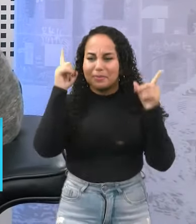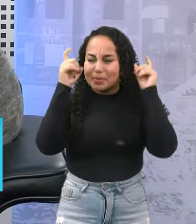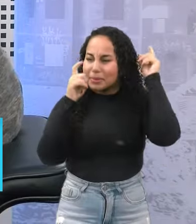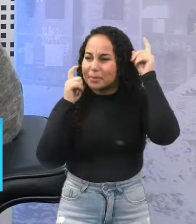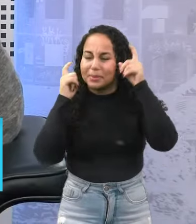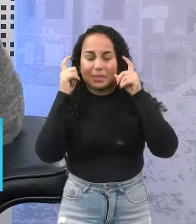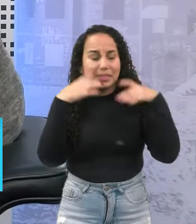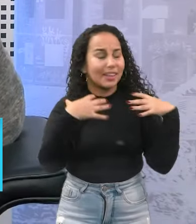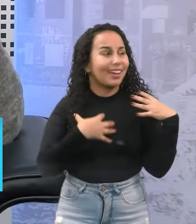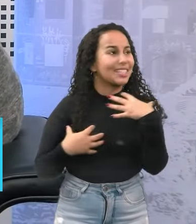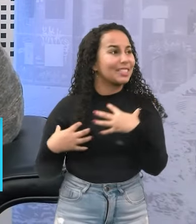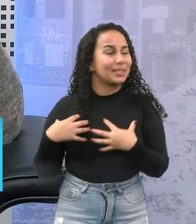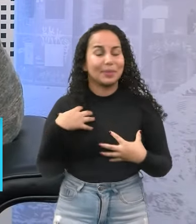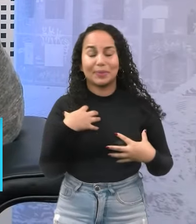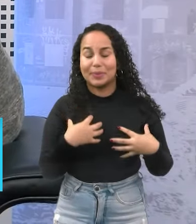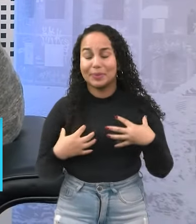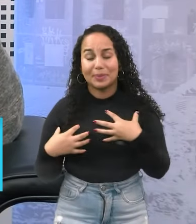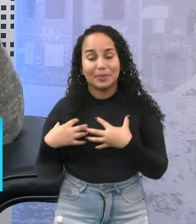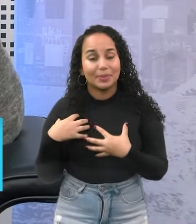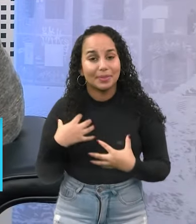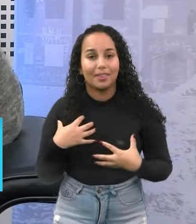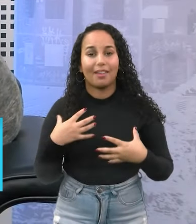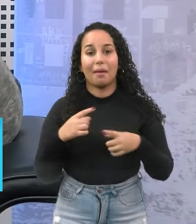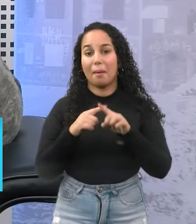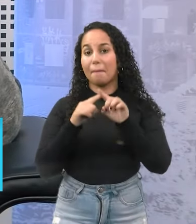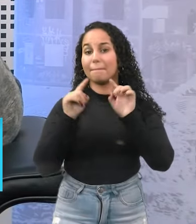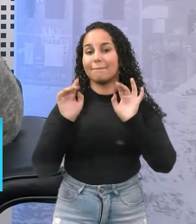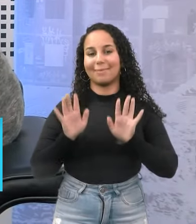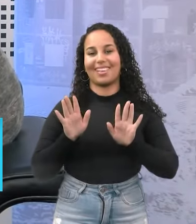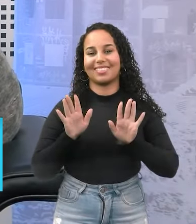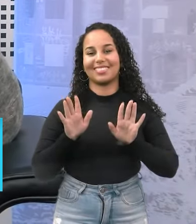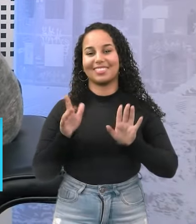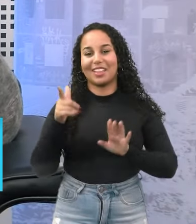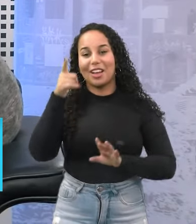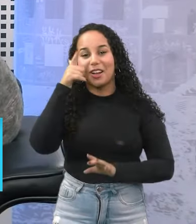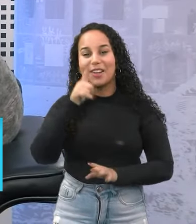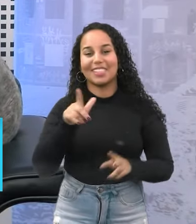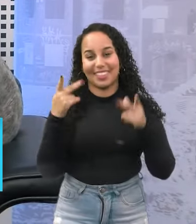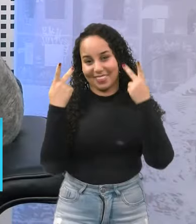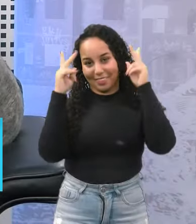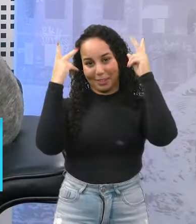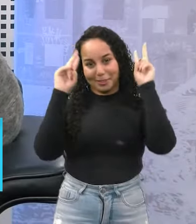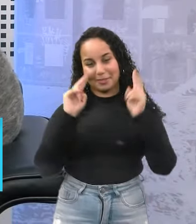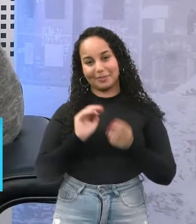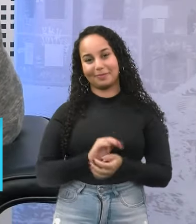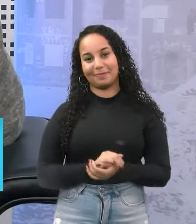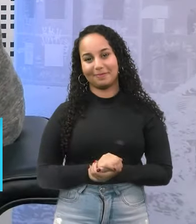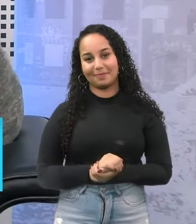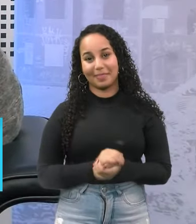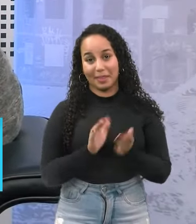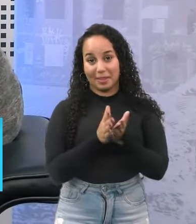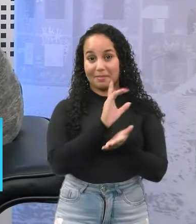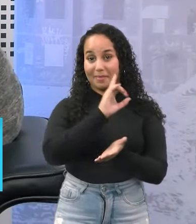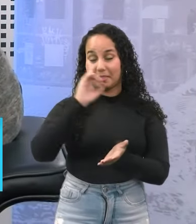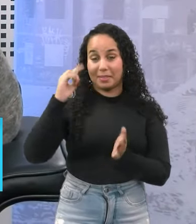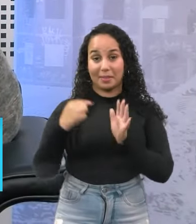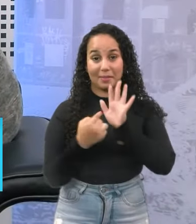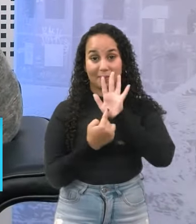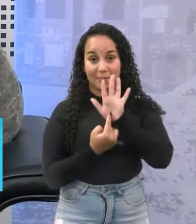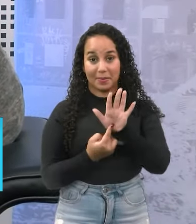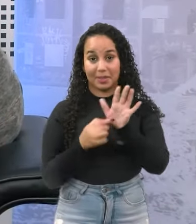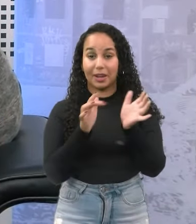dormir, preocupação, finais de semana sacrificados, mas vem o prêmio. A Bíblia diz que Jesus